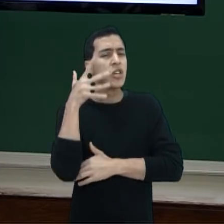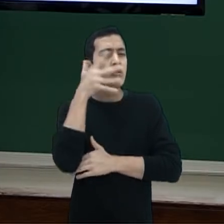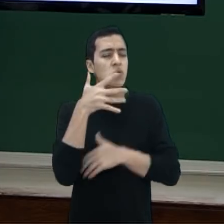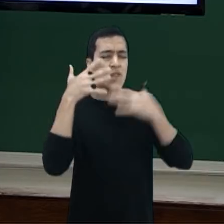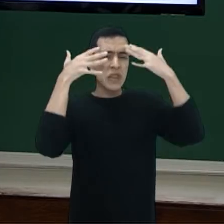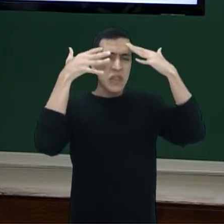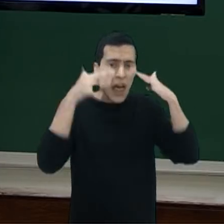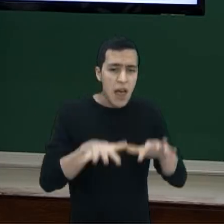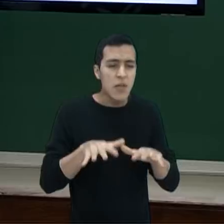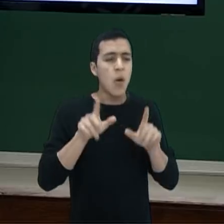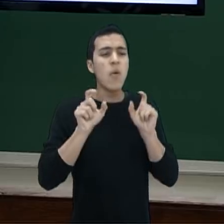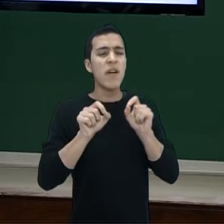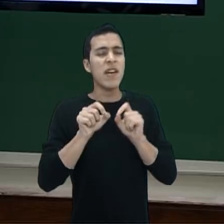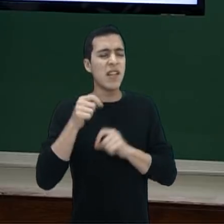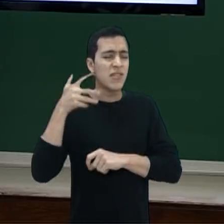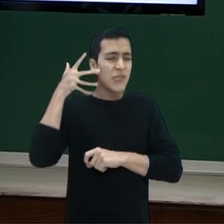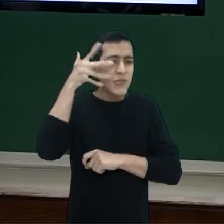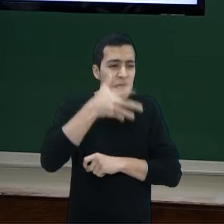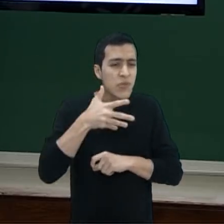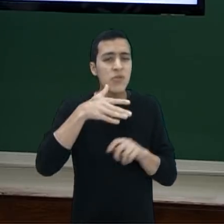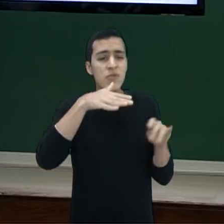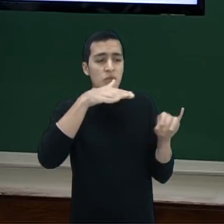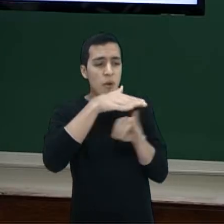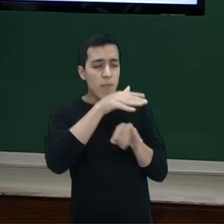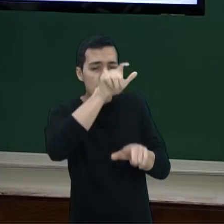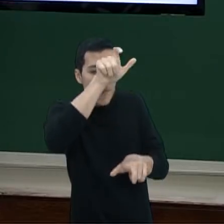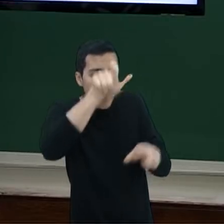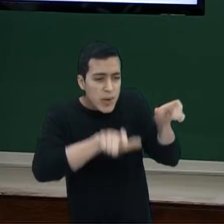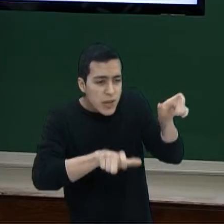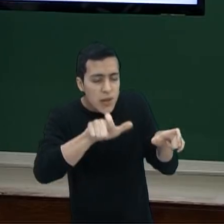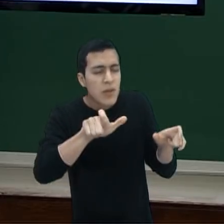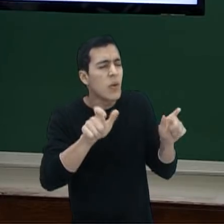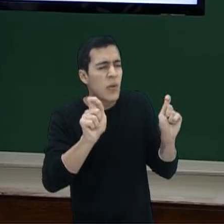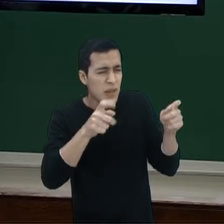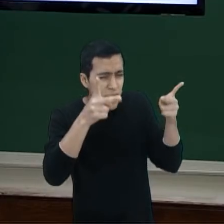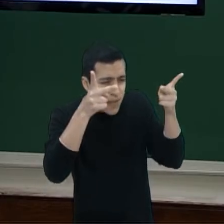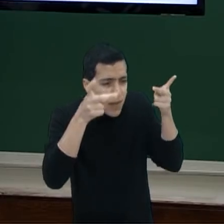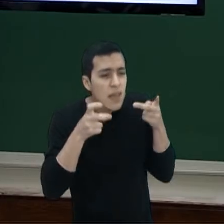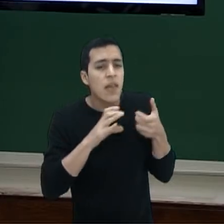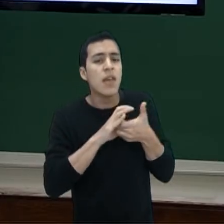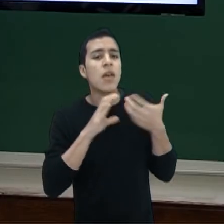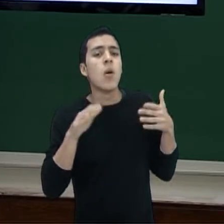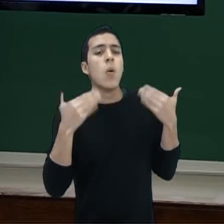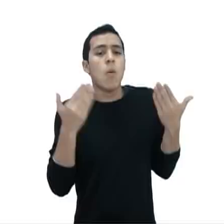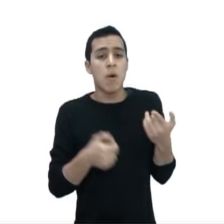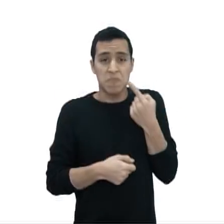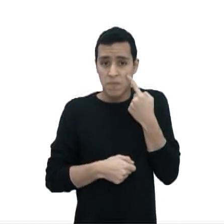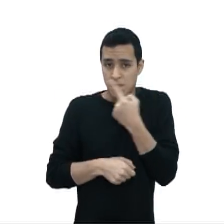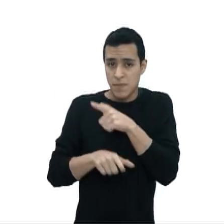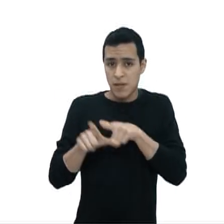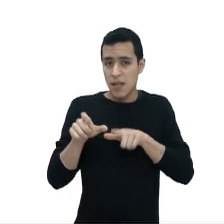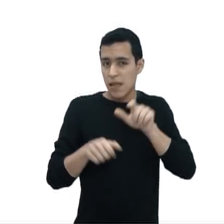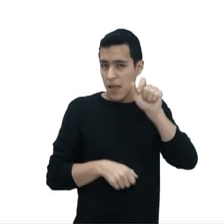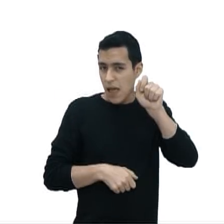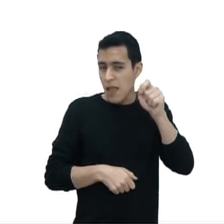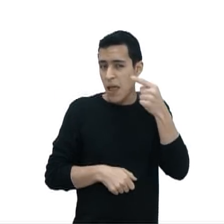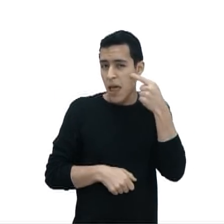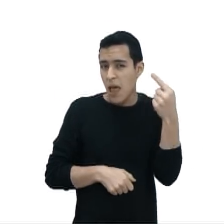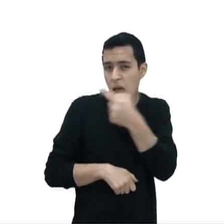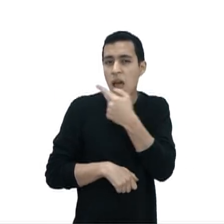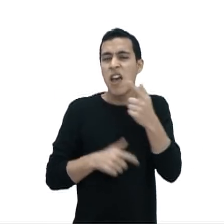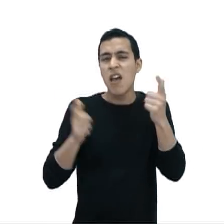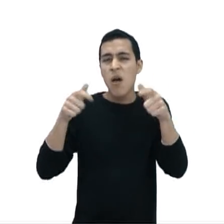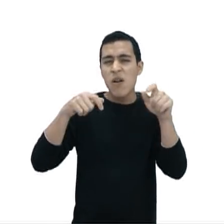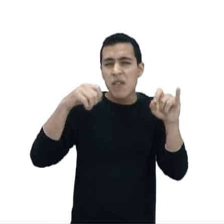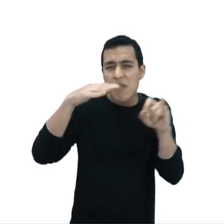a fala informal das pessoas, né, dos personagens? Olhem lá, então, na letra A. Onde que tem